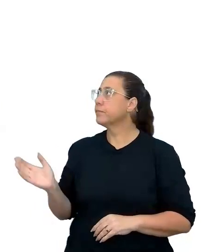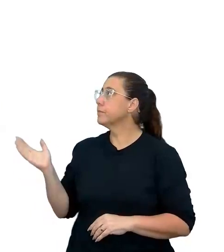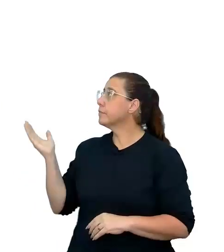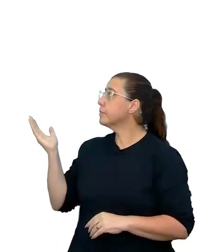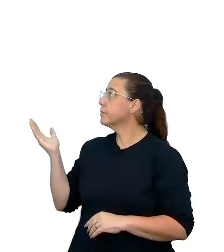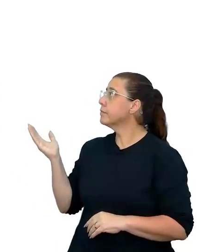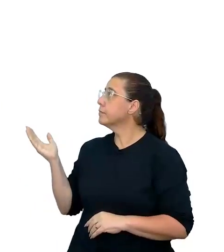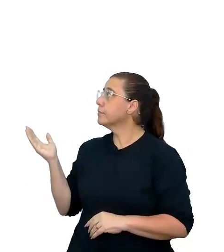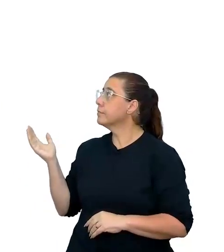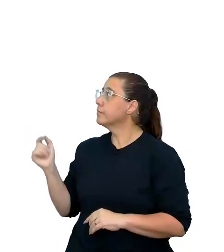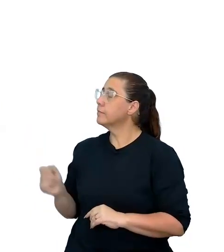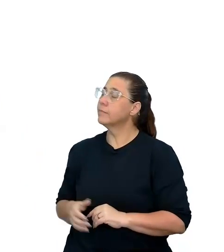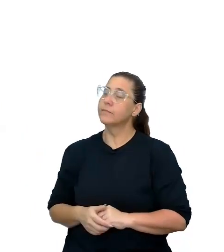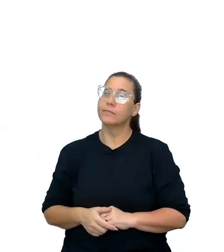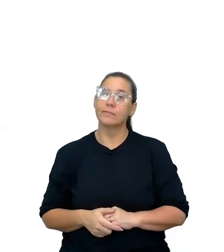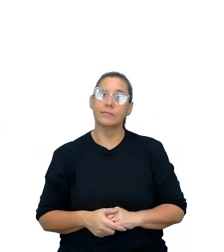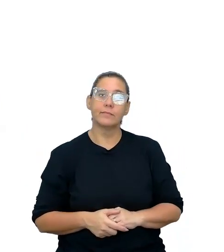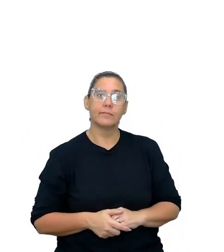Bom,